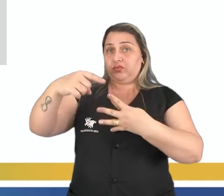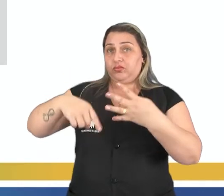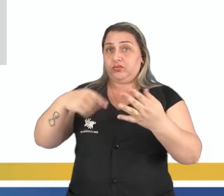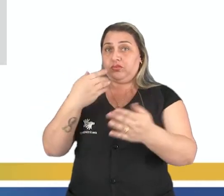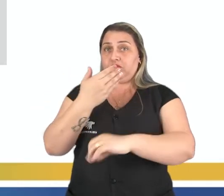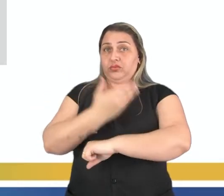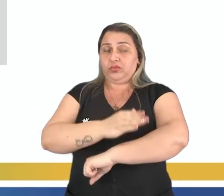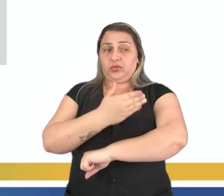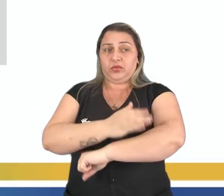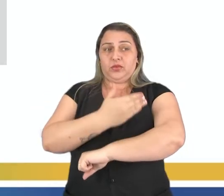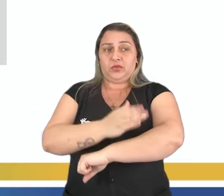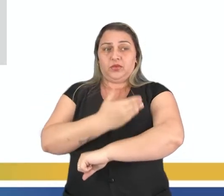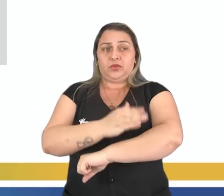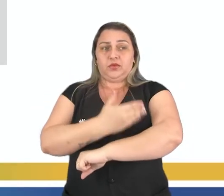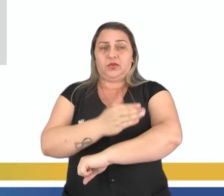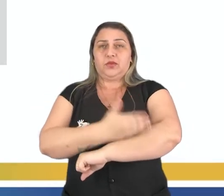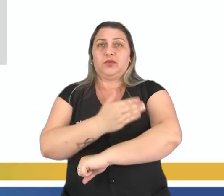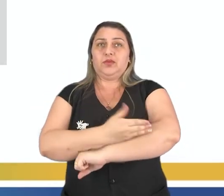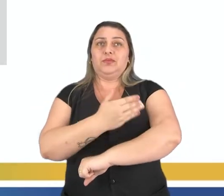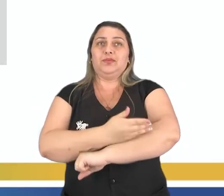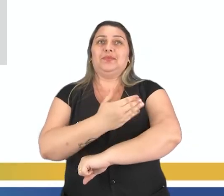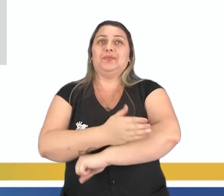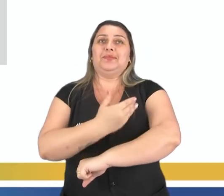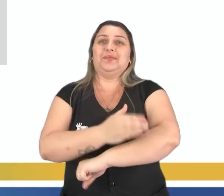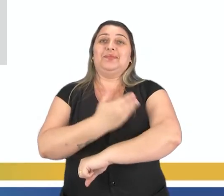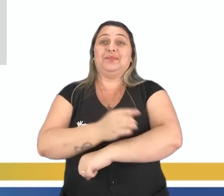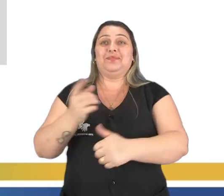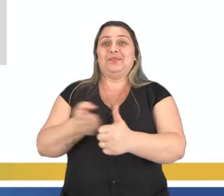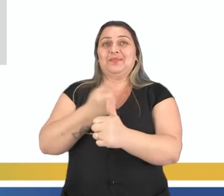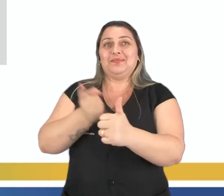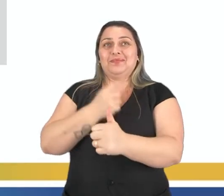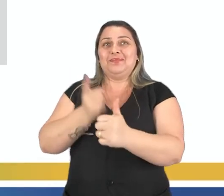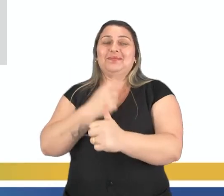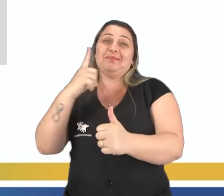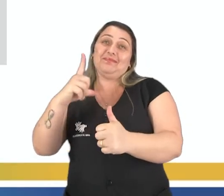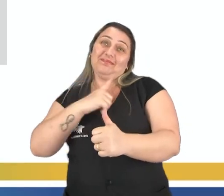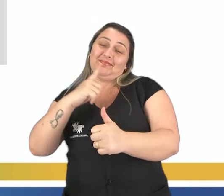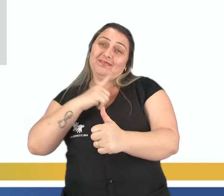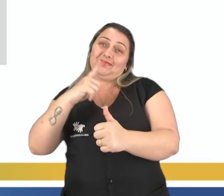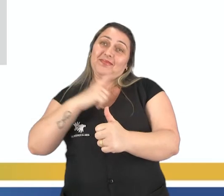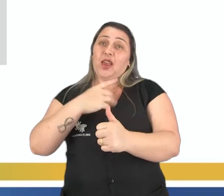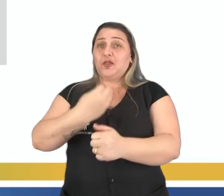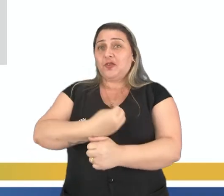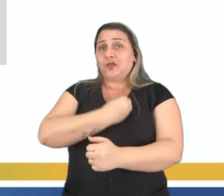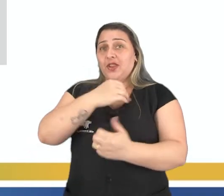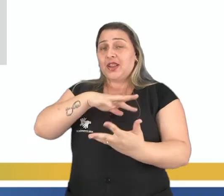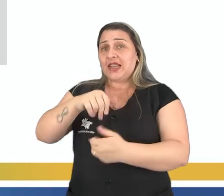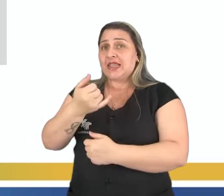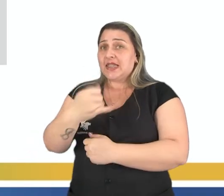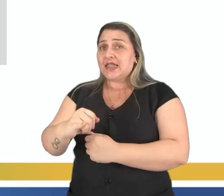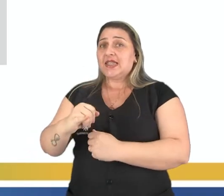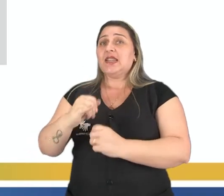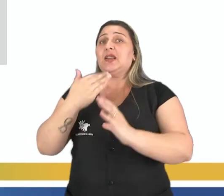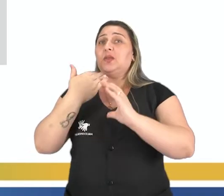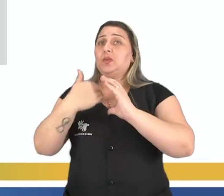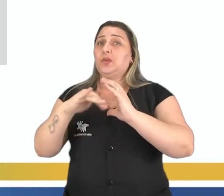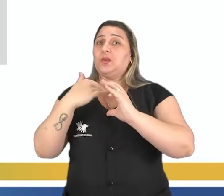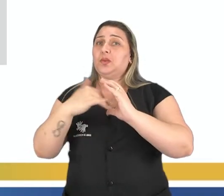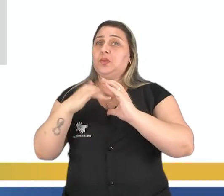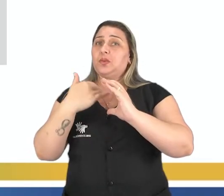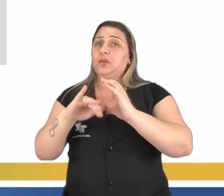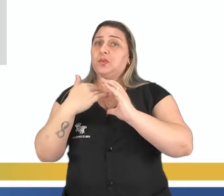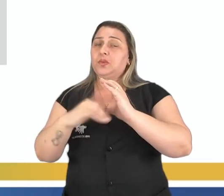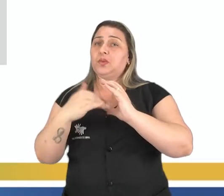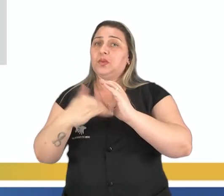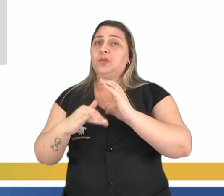conteúdo que nós vimos na aula de hoje. Primeira questão: existiria vida na Terra sem a camada de ozônio?